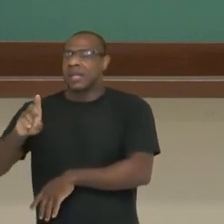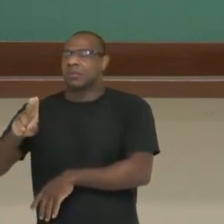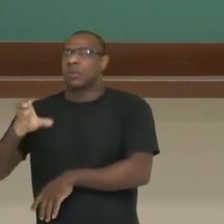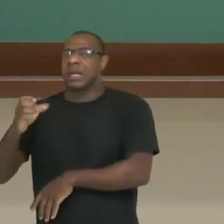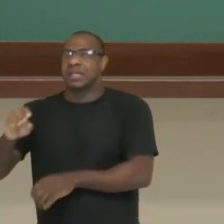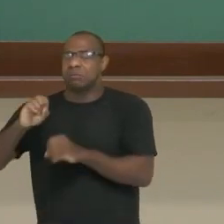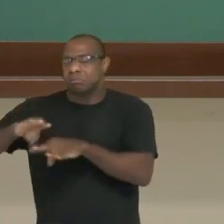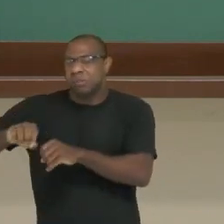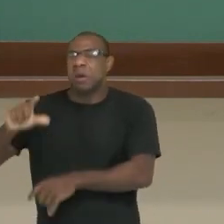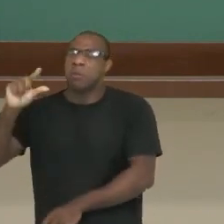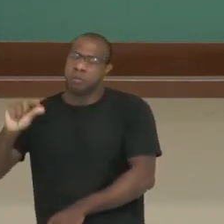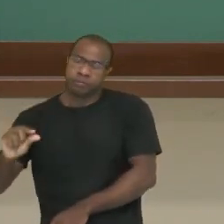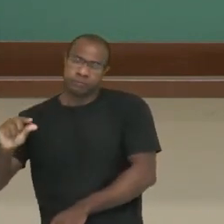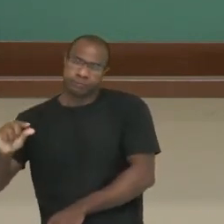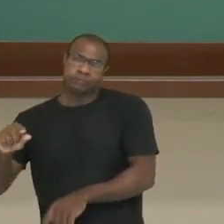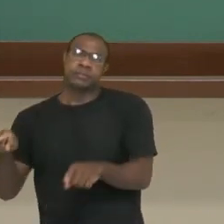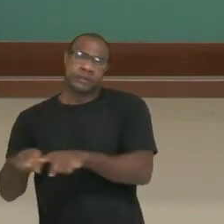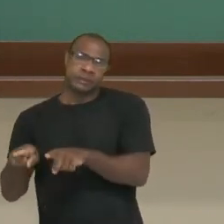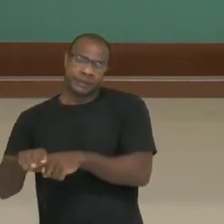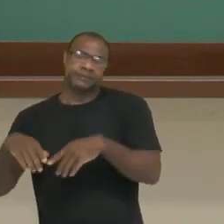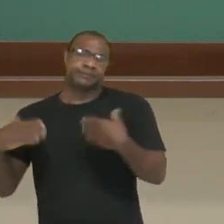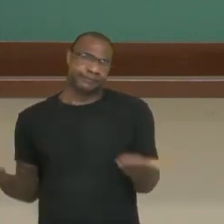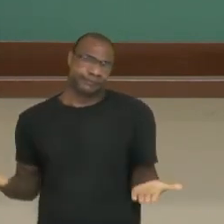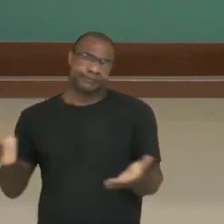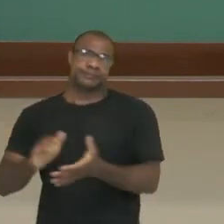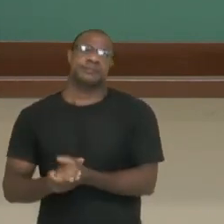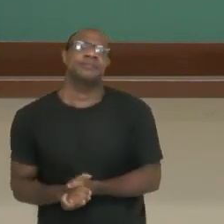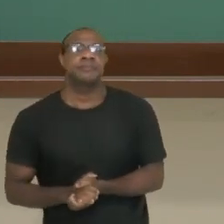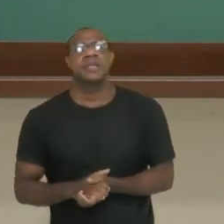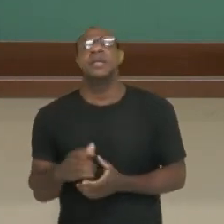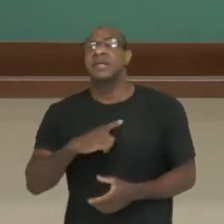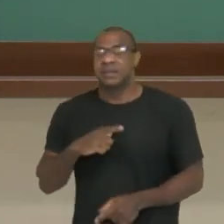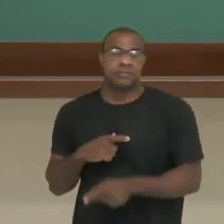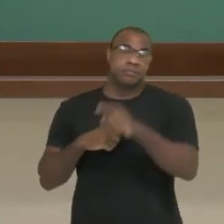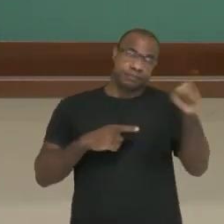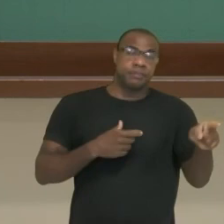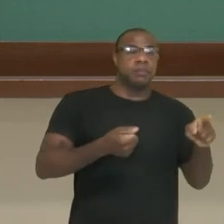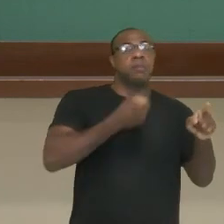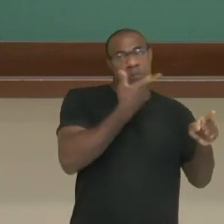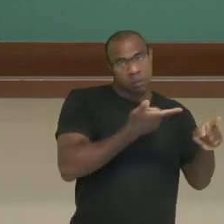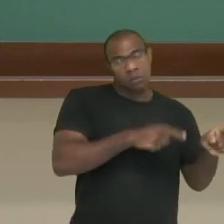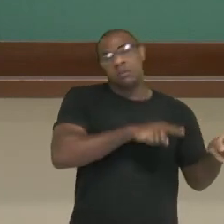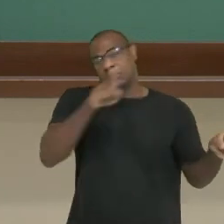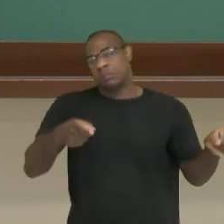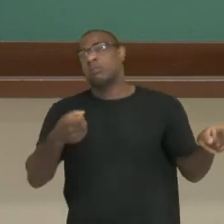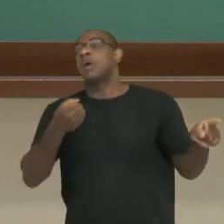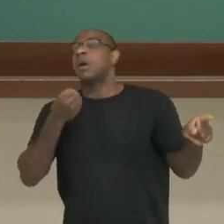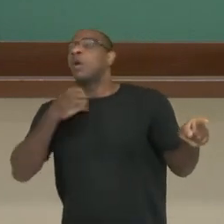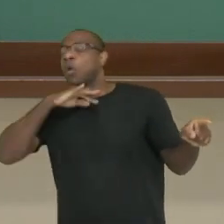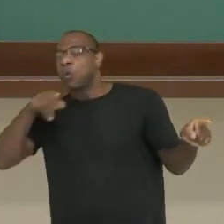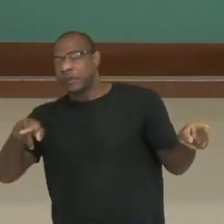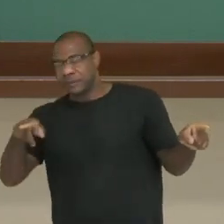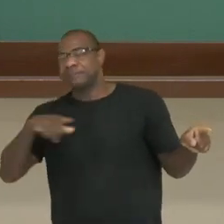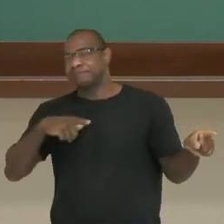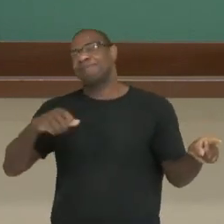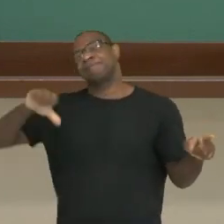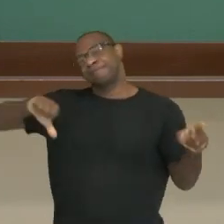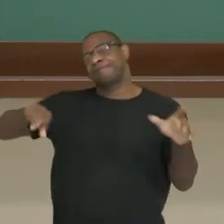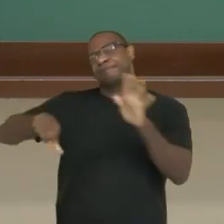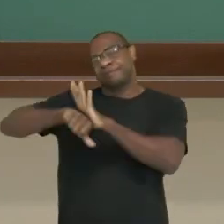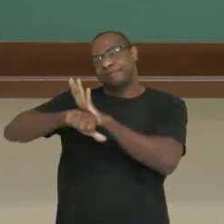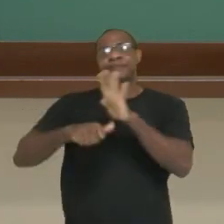portanto, prejudicaram a área social. Houve o lado positivo, houve o lado negativo. Você acertou a maioria, garanto,